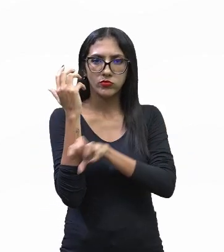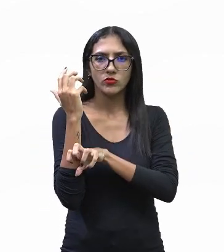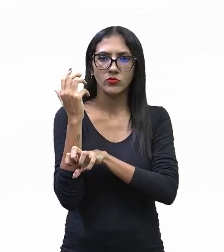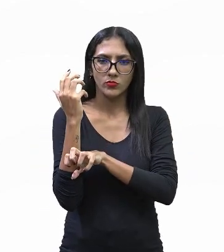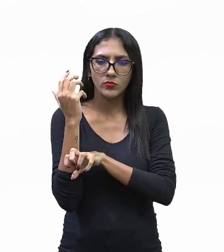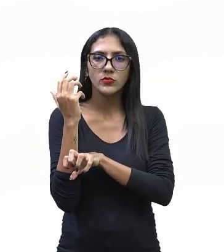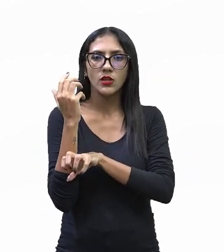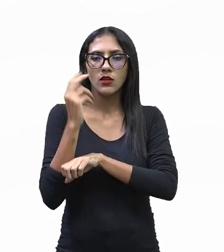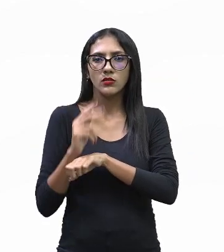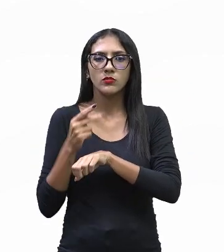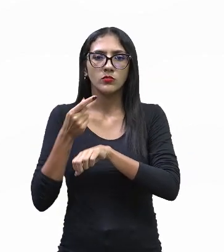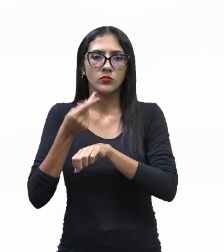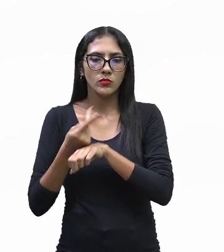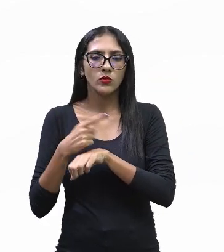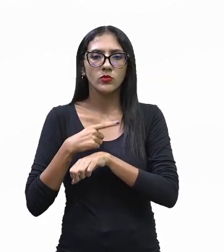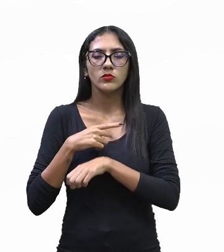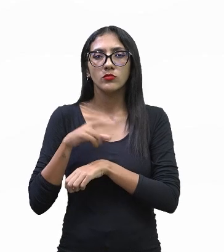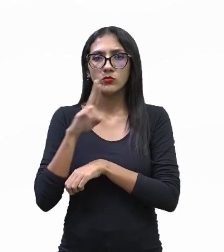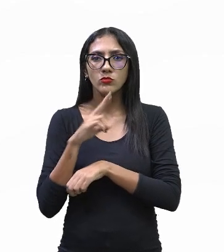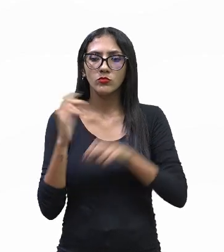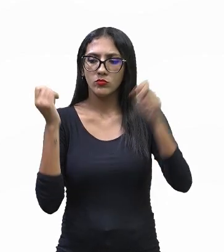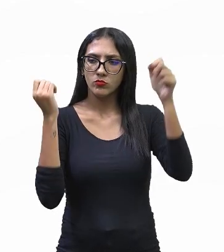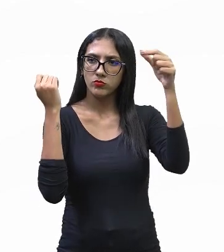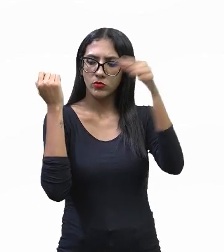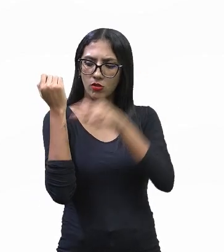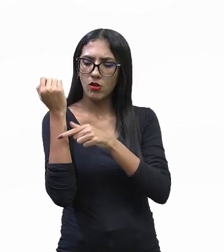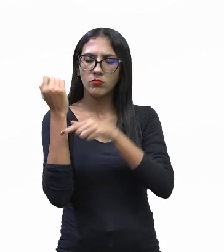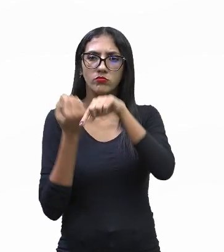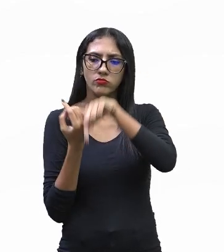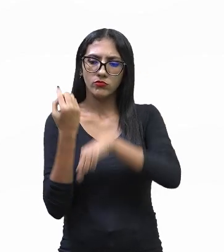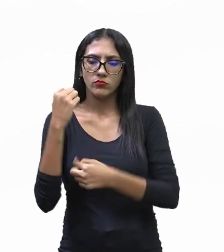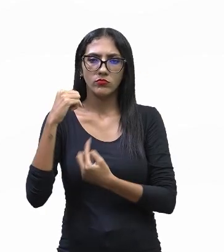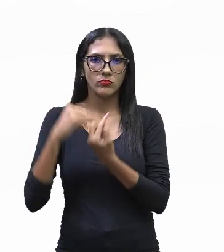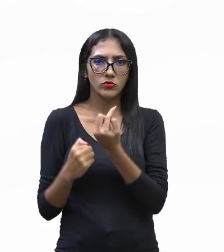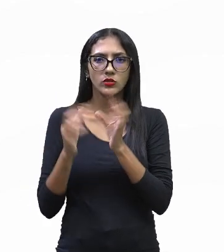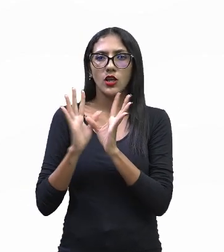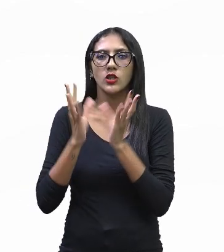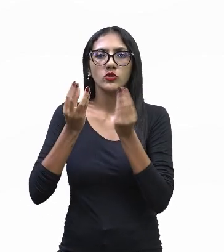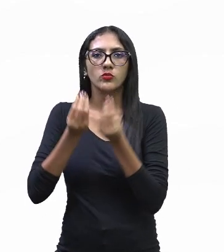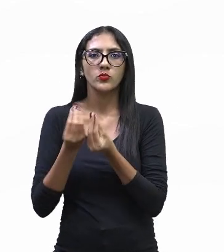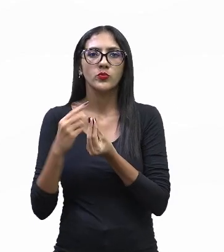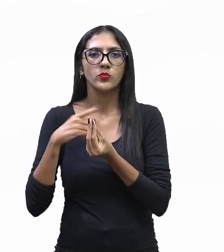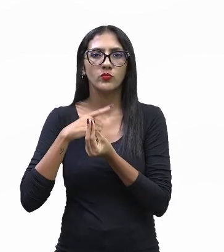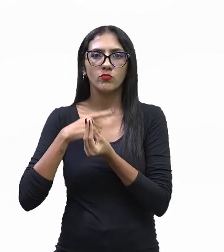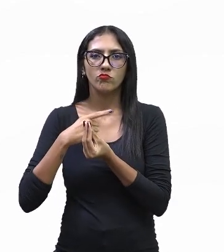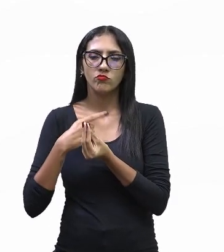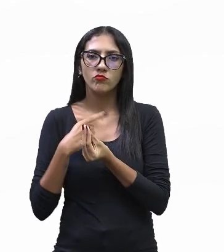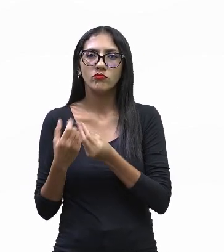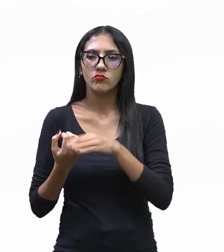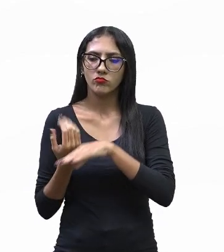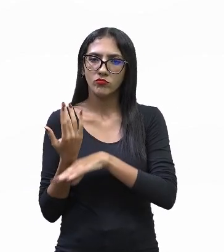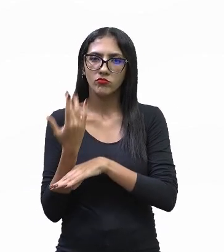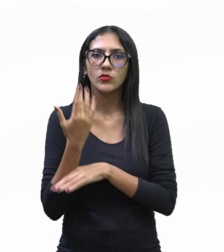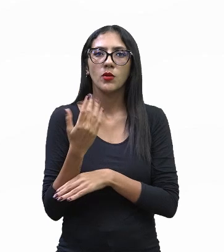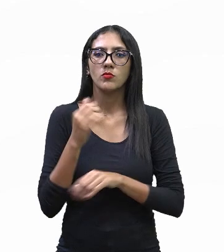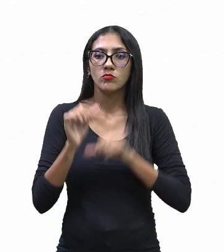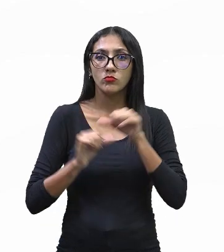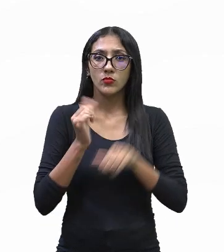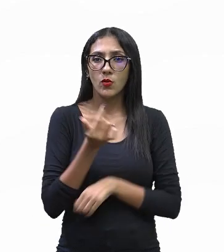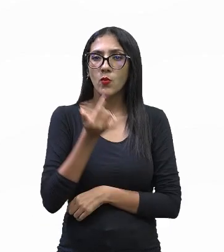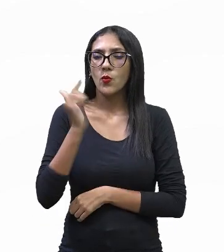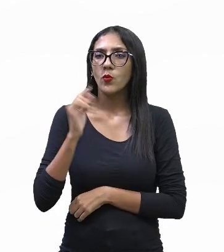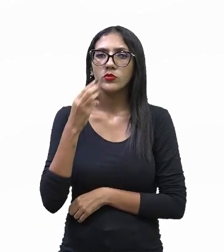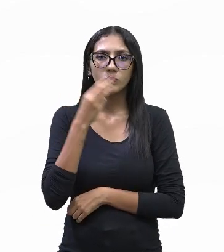atmosfera com a presença de luz e transforma, né, essa substância a partir da fotossíntese na glicose, né?